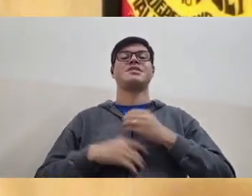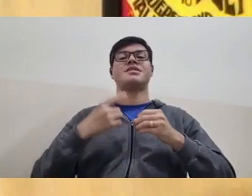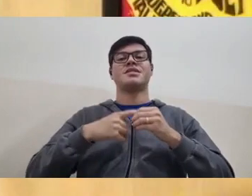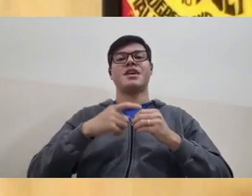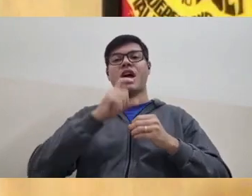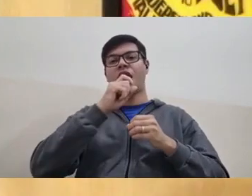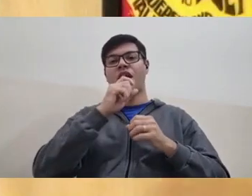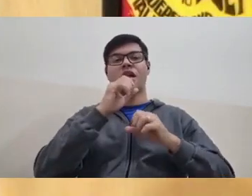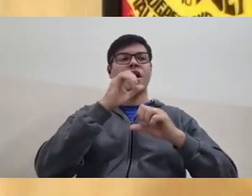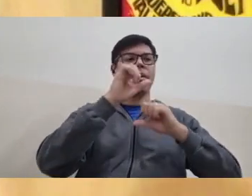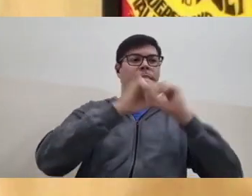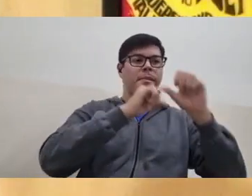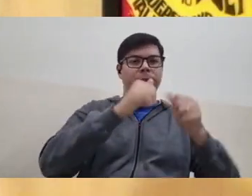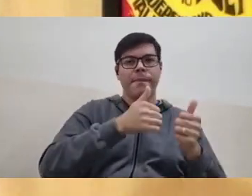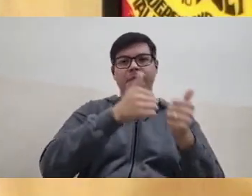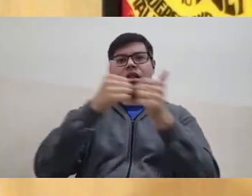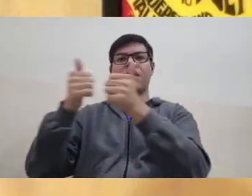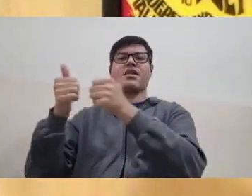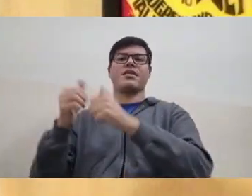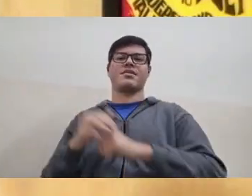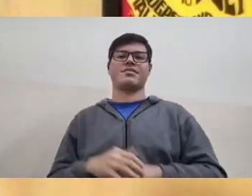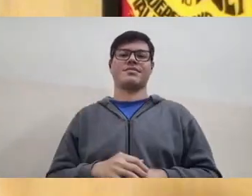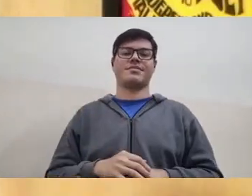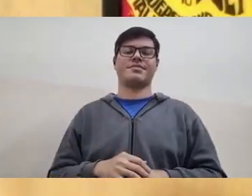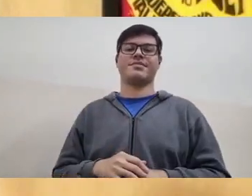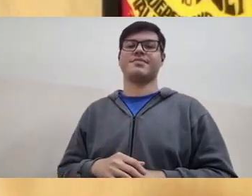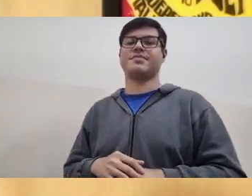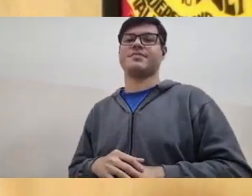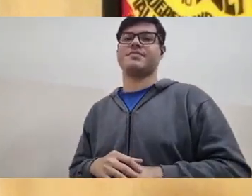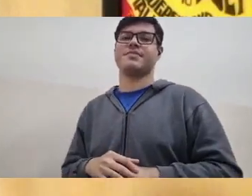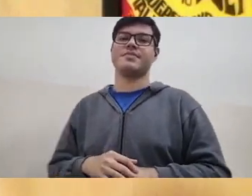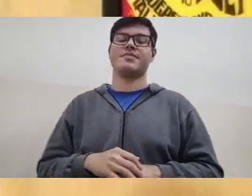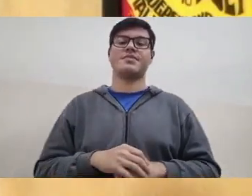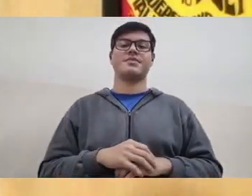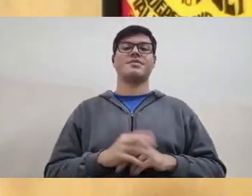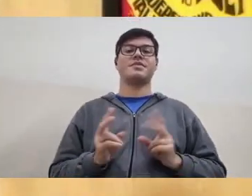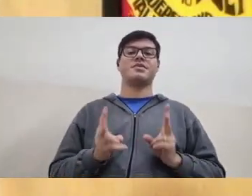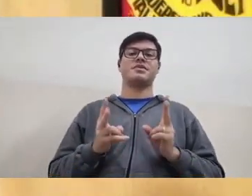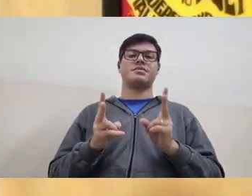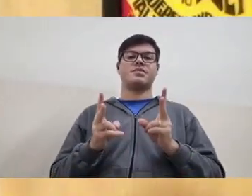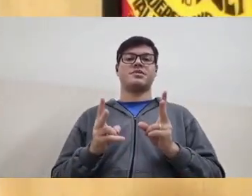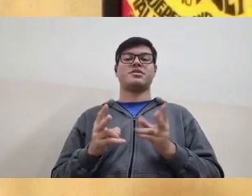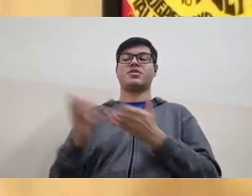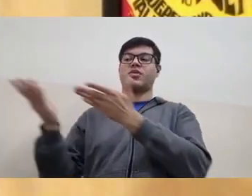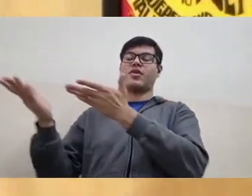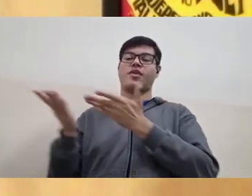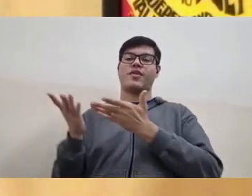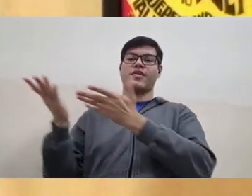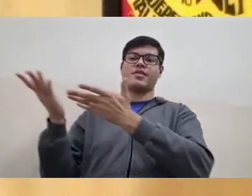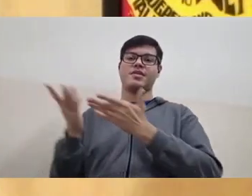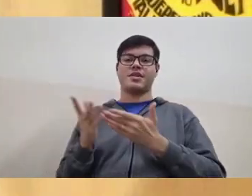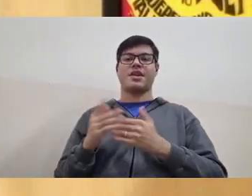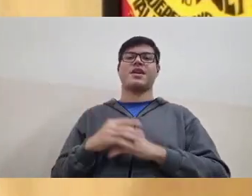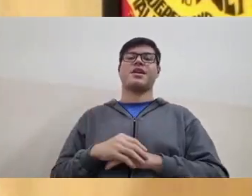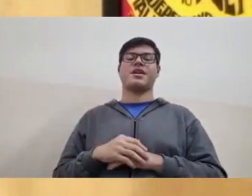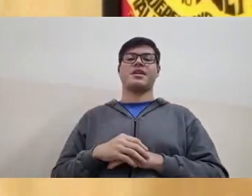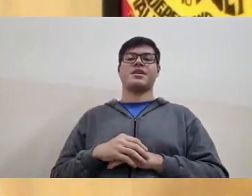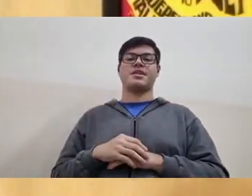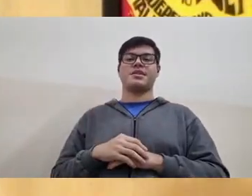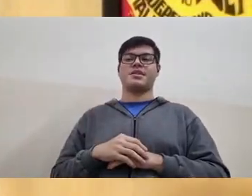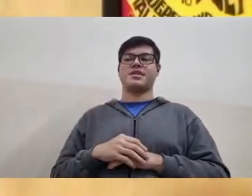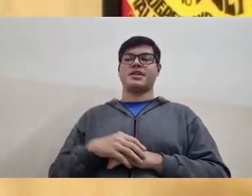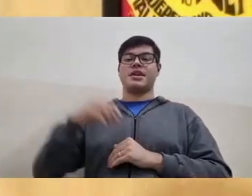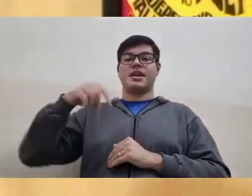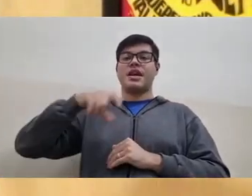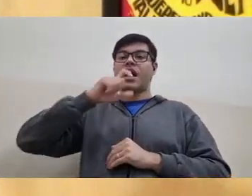melhore. Então, estou sempre trazendo, convidando um ou outro que não seja, por exemplo,